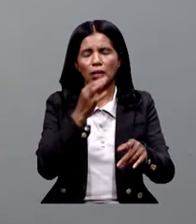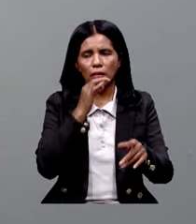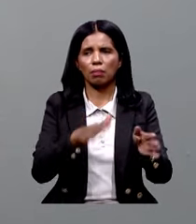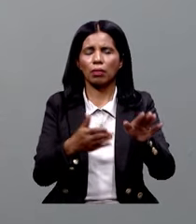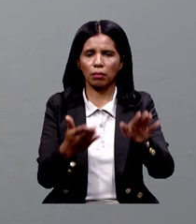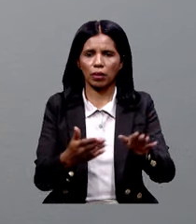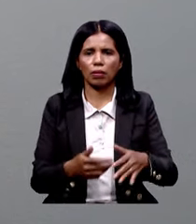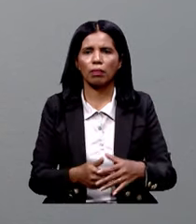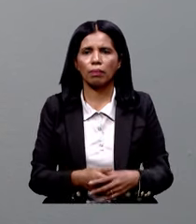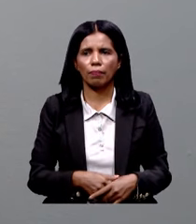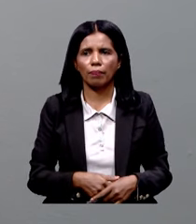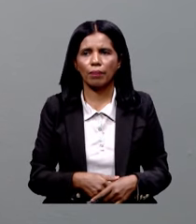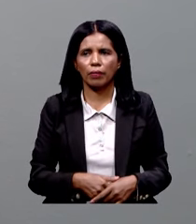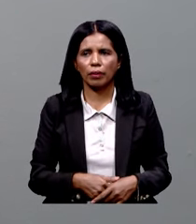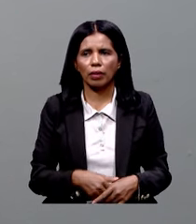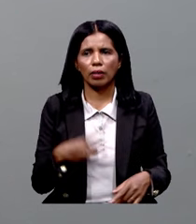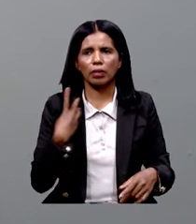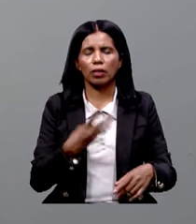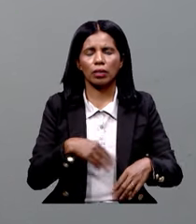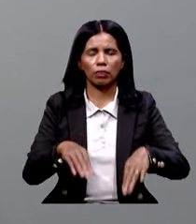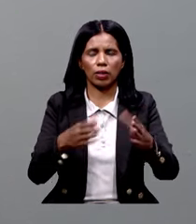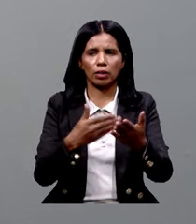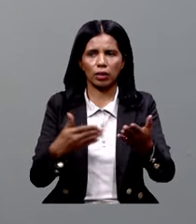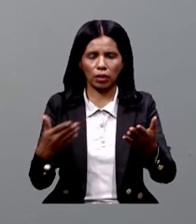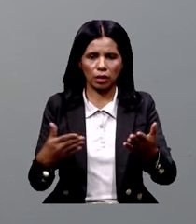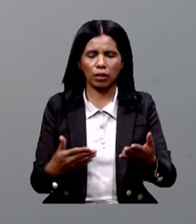mate si ita sira negosiante nemo se